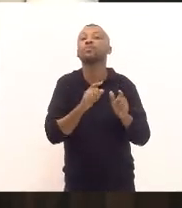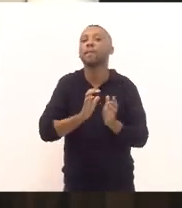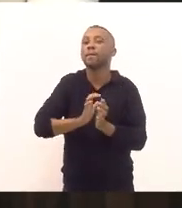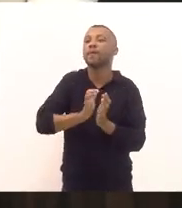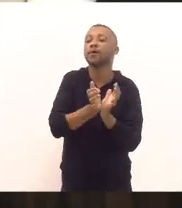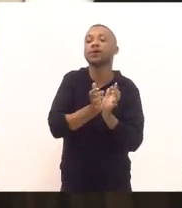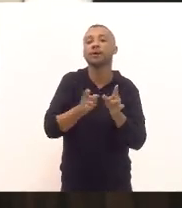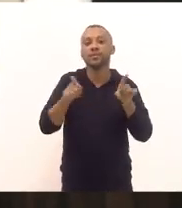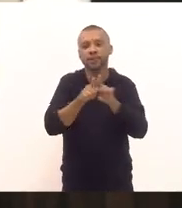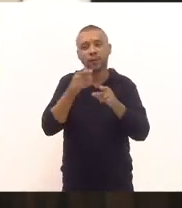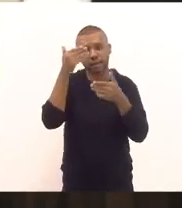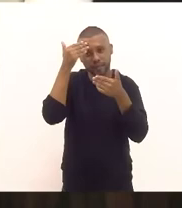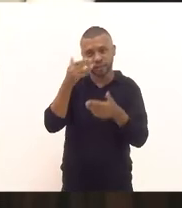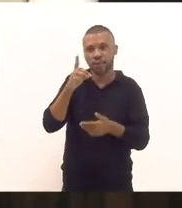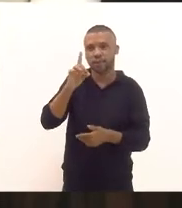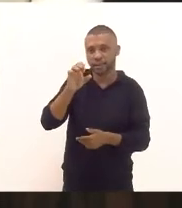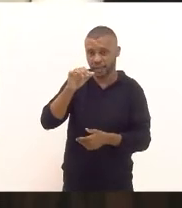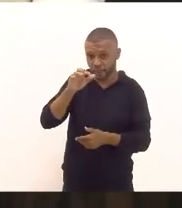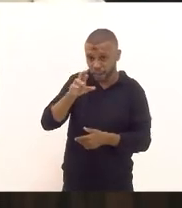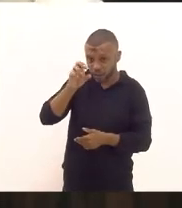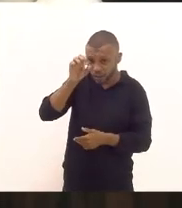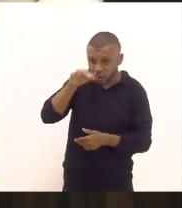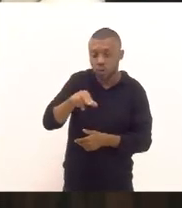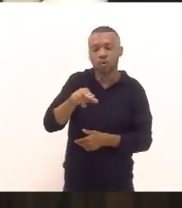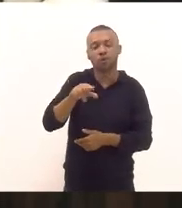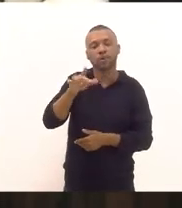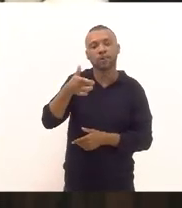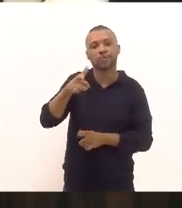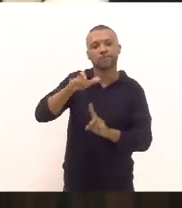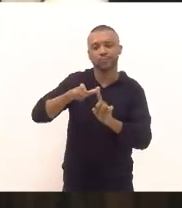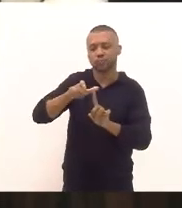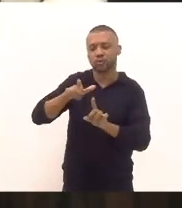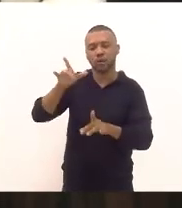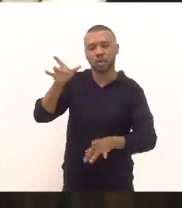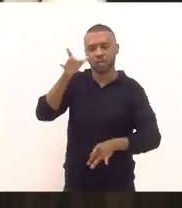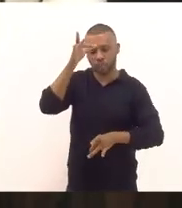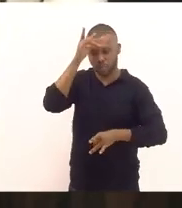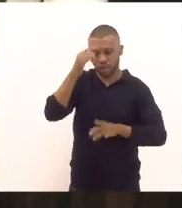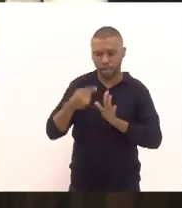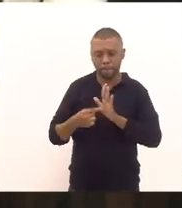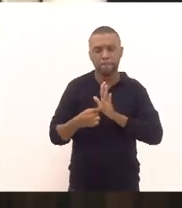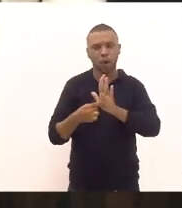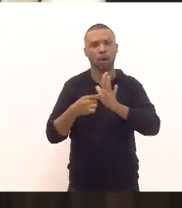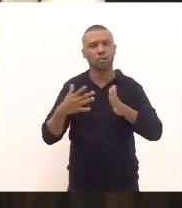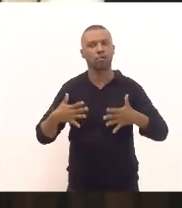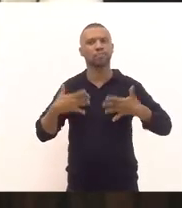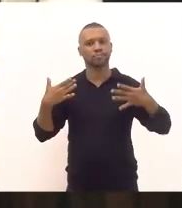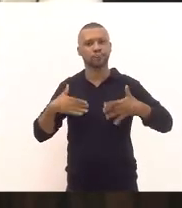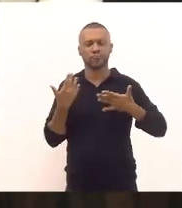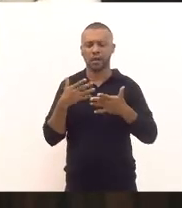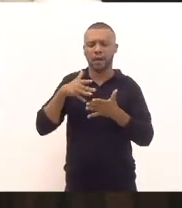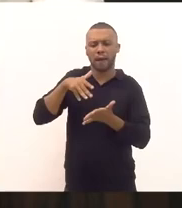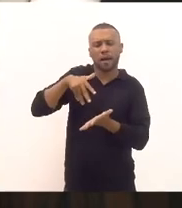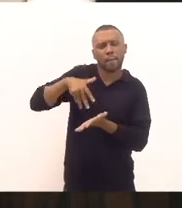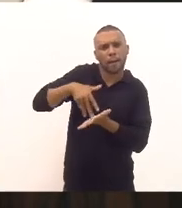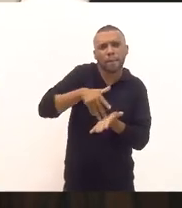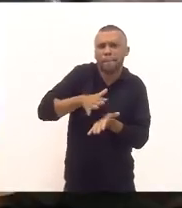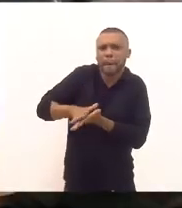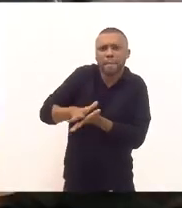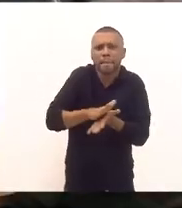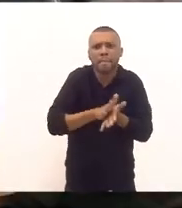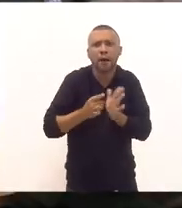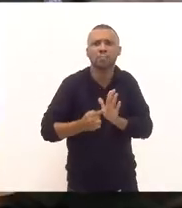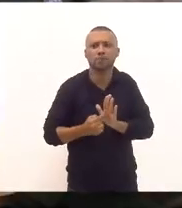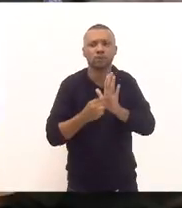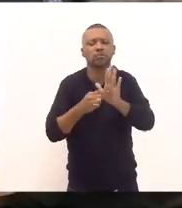agradeceu o de Emerson que com a sua atuação com a sua disposição na Avenida também